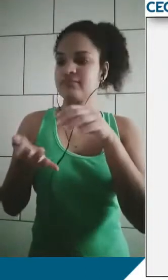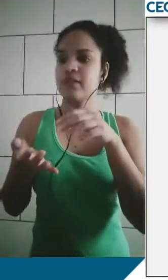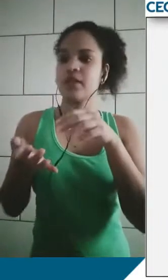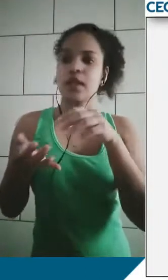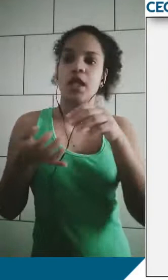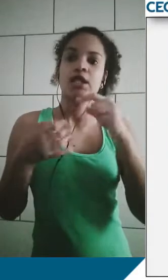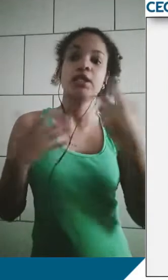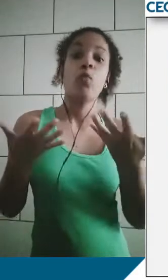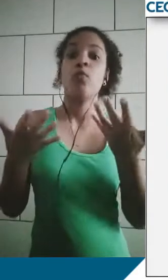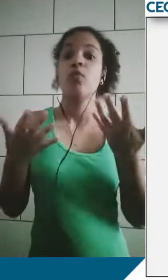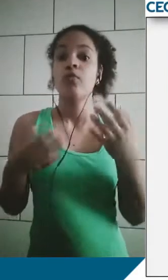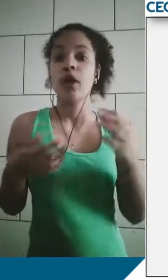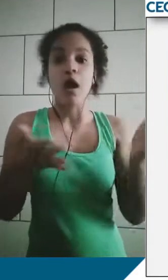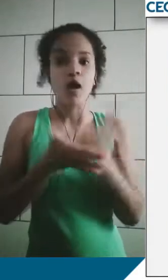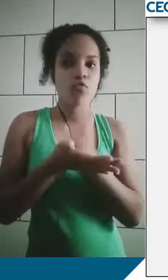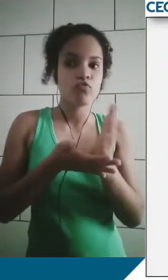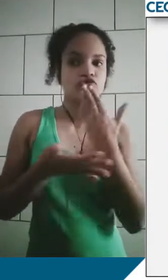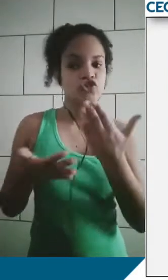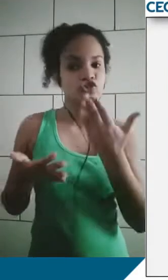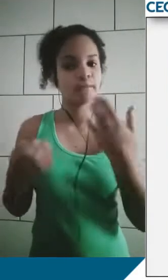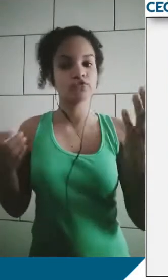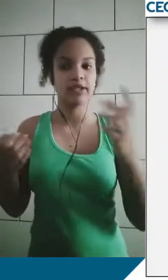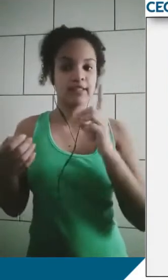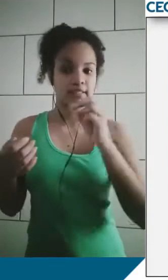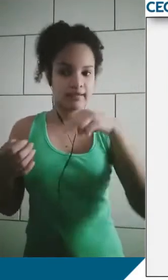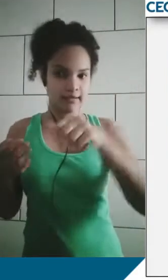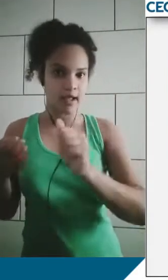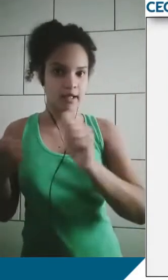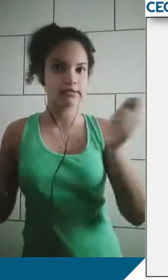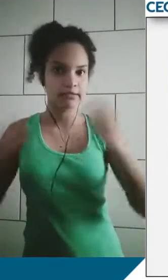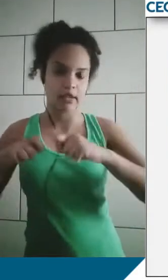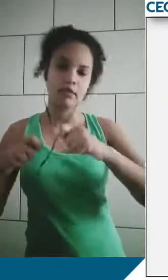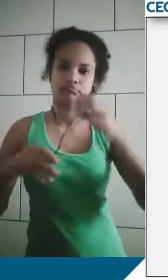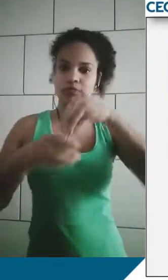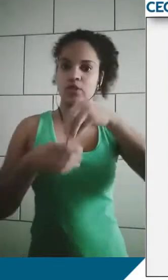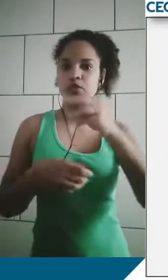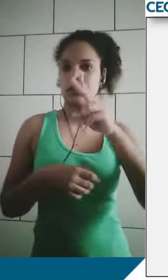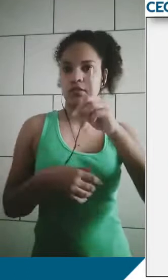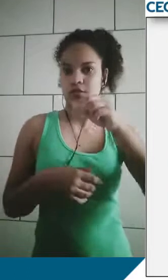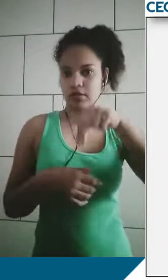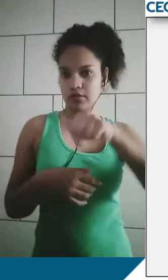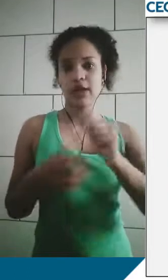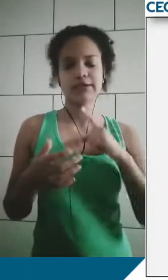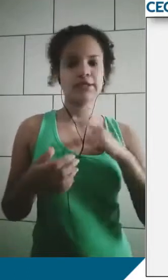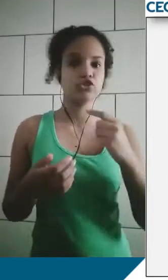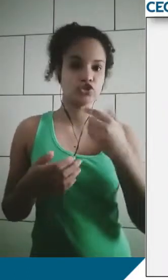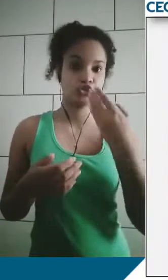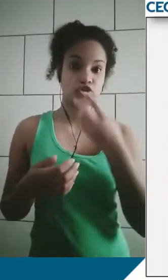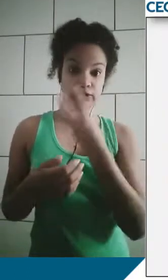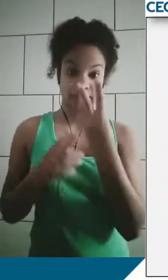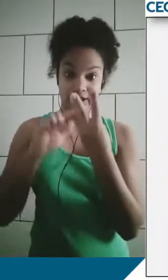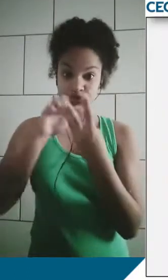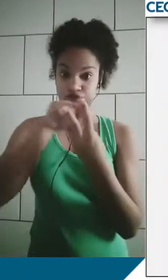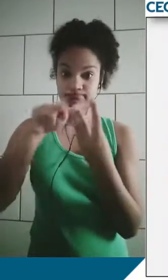tipos de RNA são transcritos por moléculas de DNA na célula. Existem três tipos básicos. A gente vai falar de um